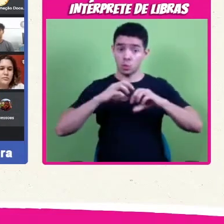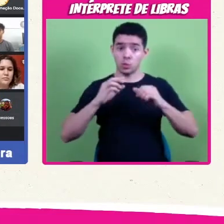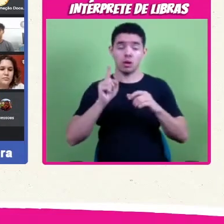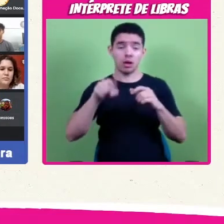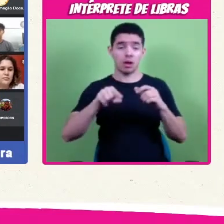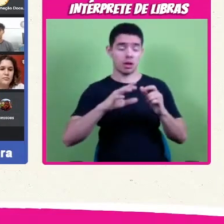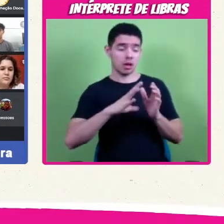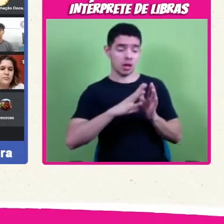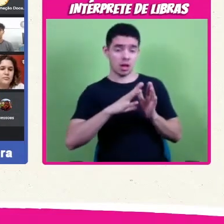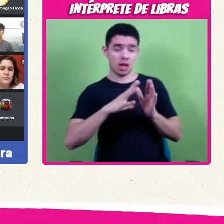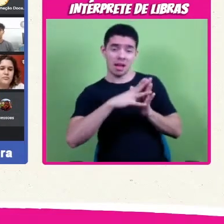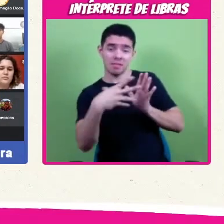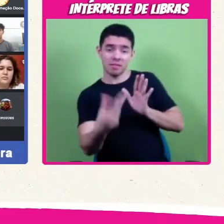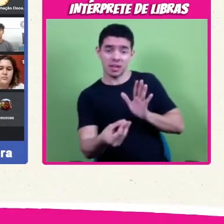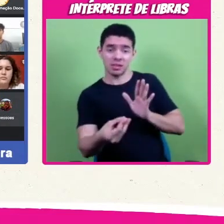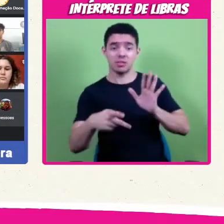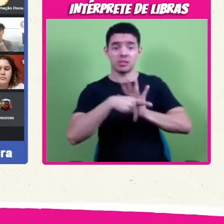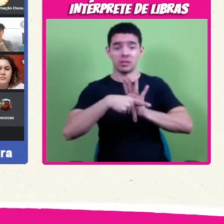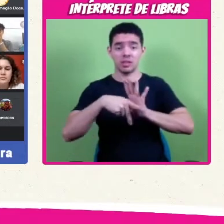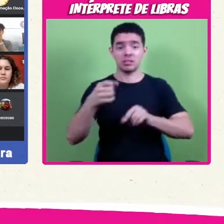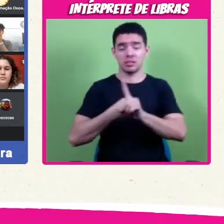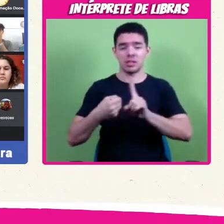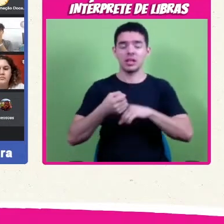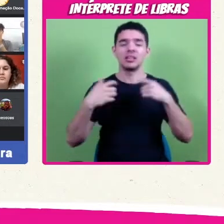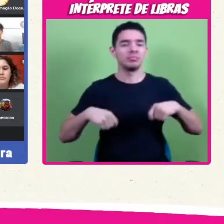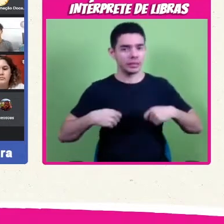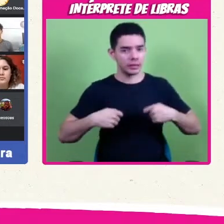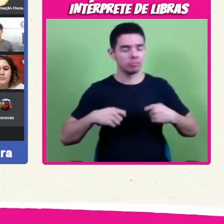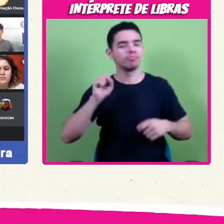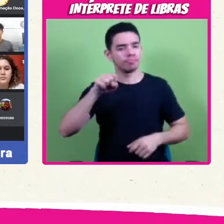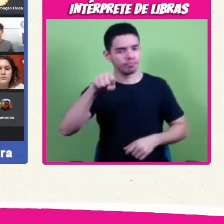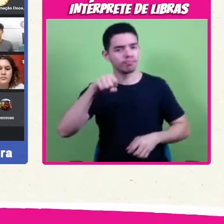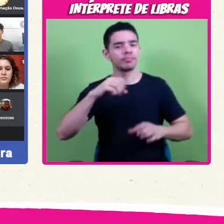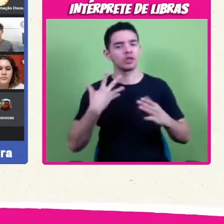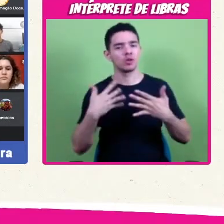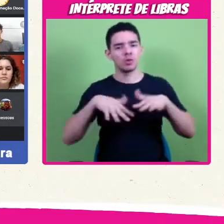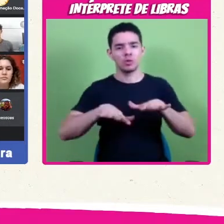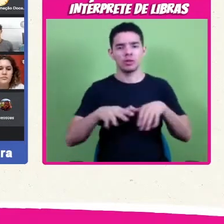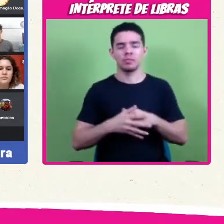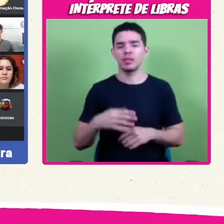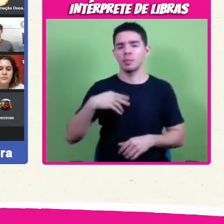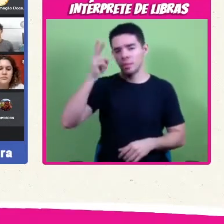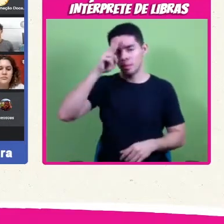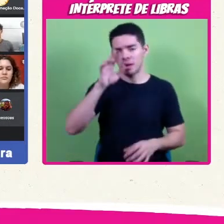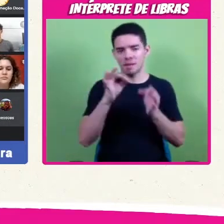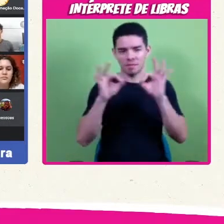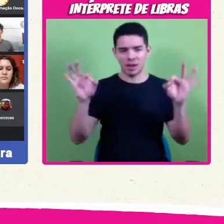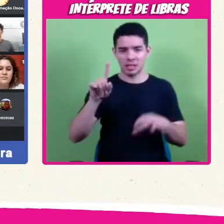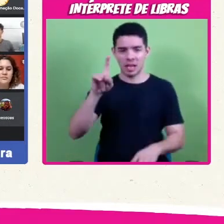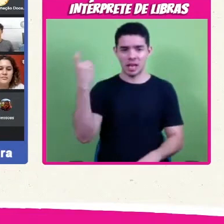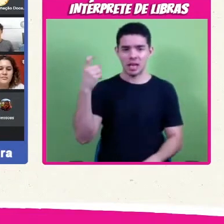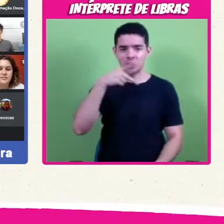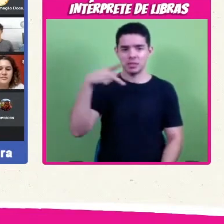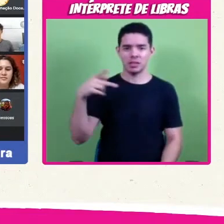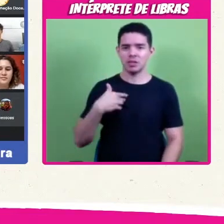sociedade, ela deve ser, sim, inclusiva. E eu lembrei de uma das falas do ex-presidente, né, que eu não gosto nem de falar o nome daquela